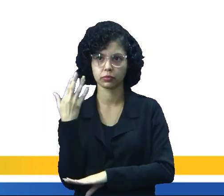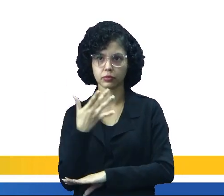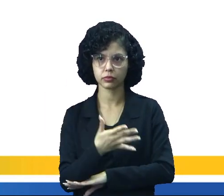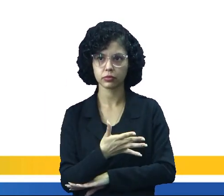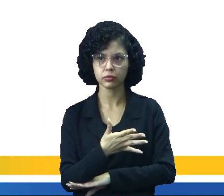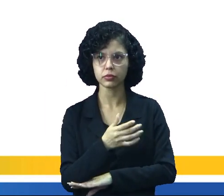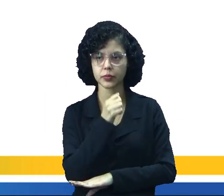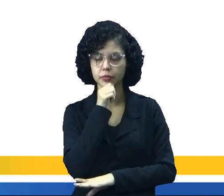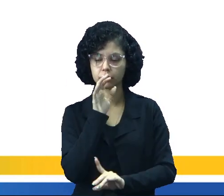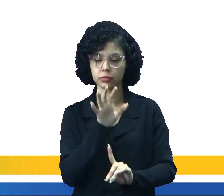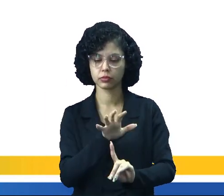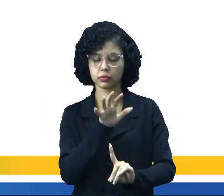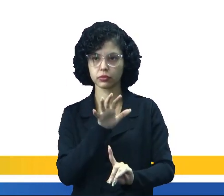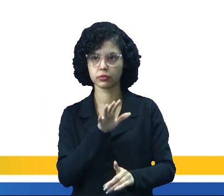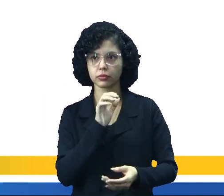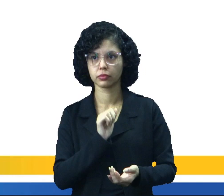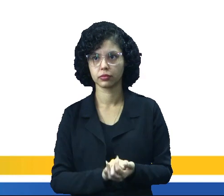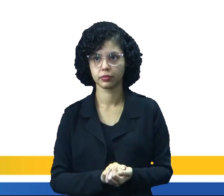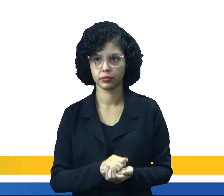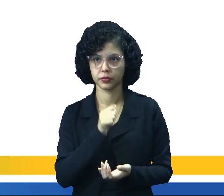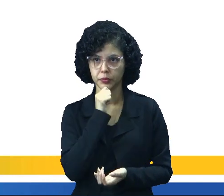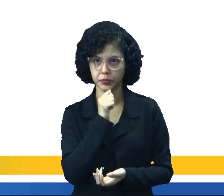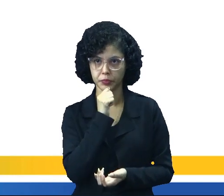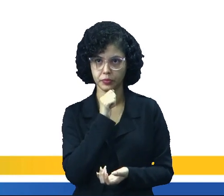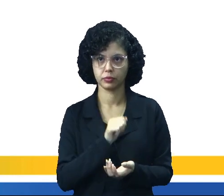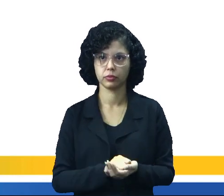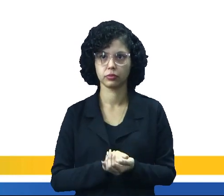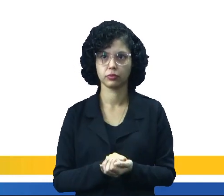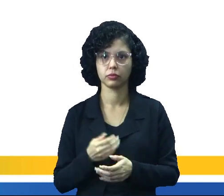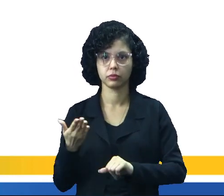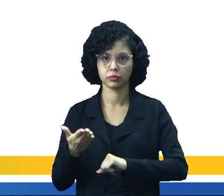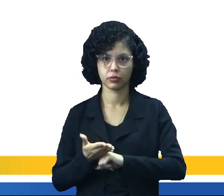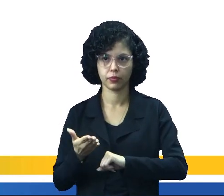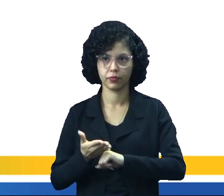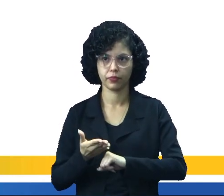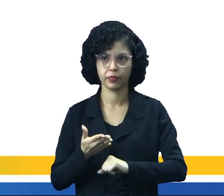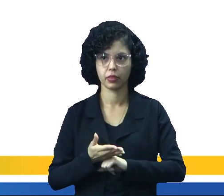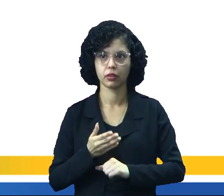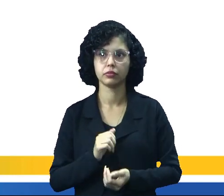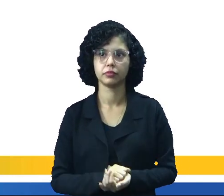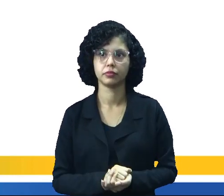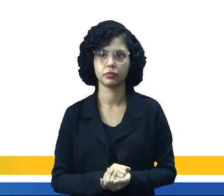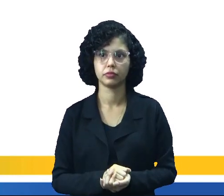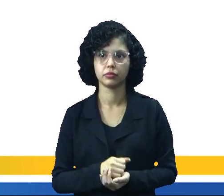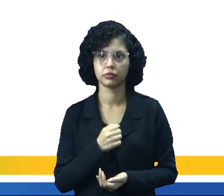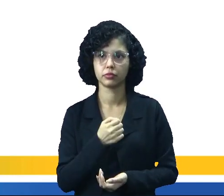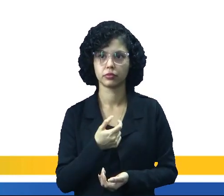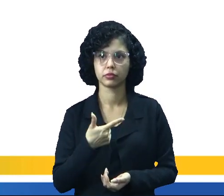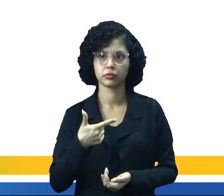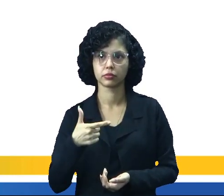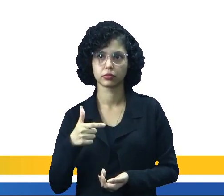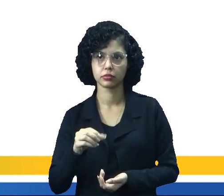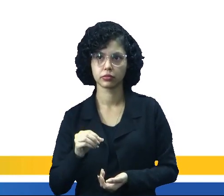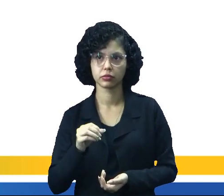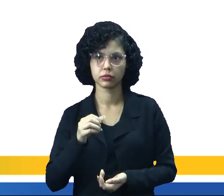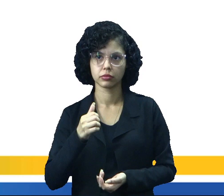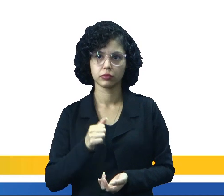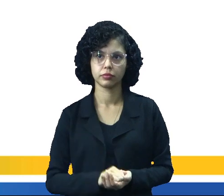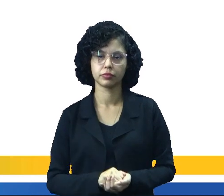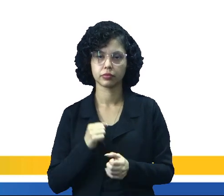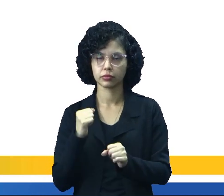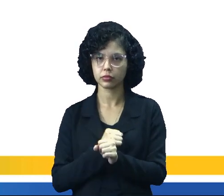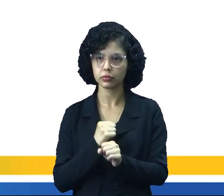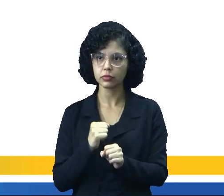Brasil influenciaram a estética modernista dos anos 20, tá? Então aqui, ó, esse quadro, tá,